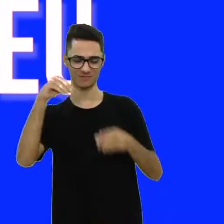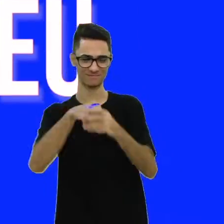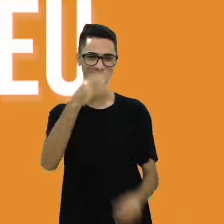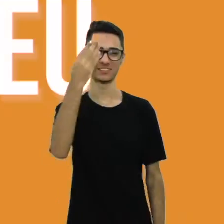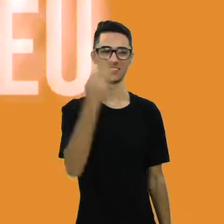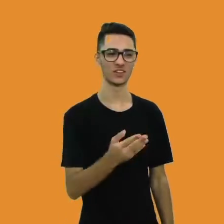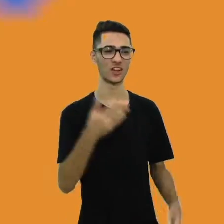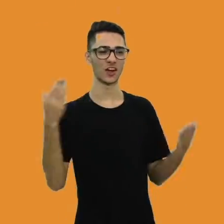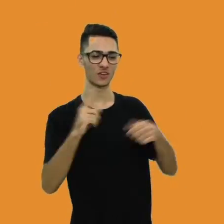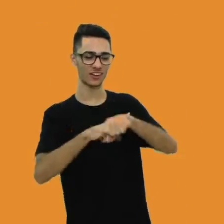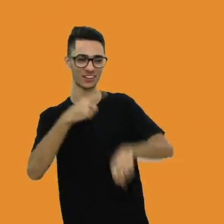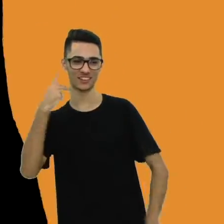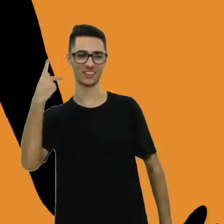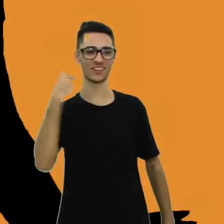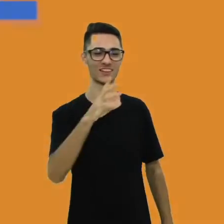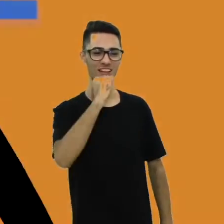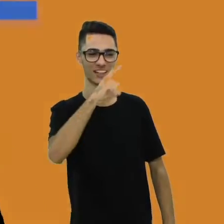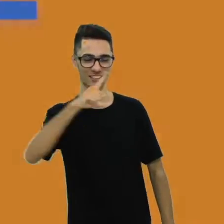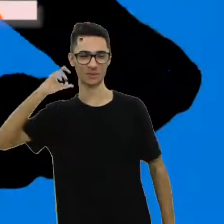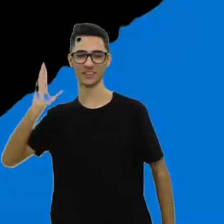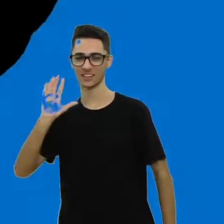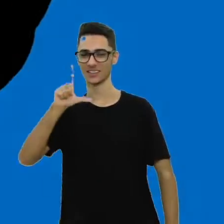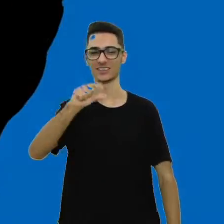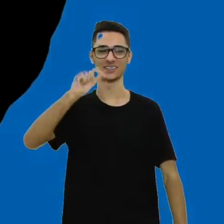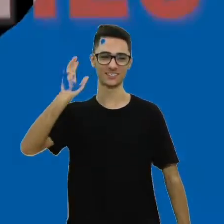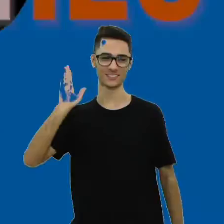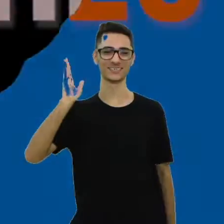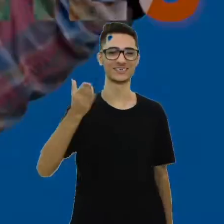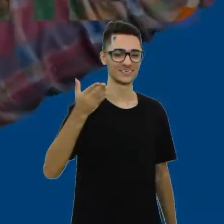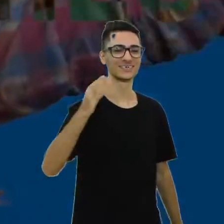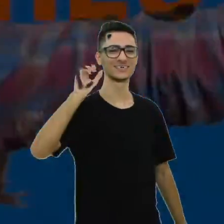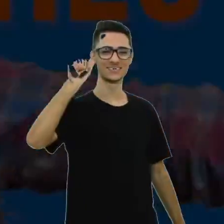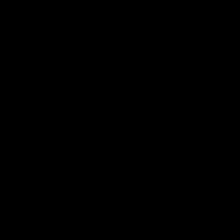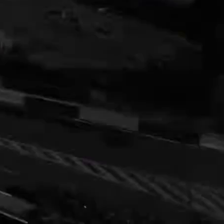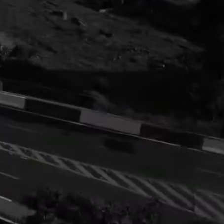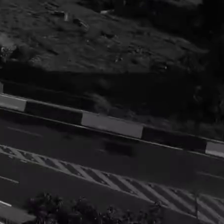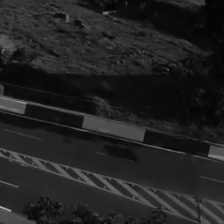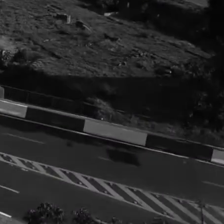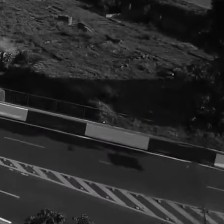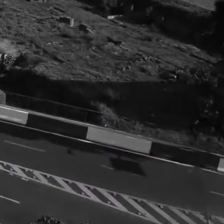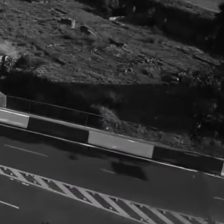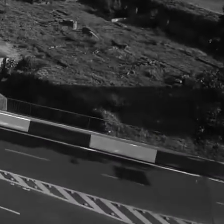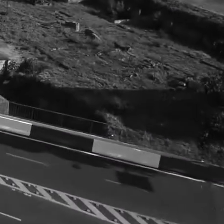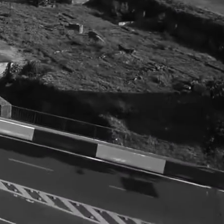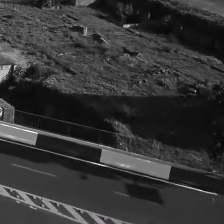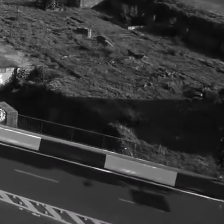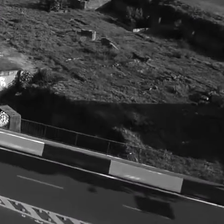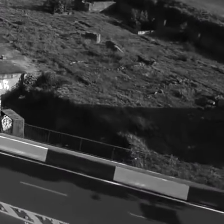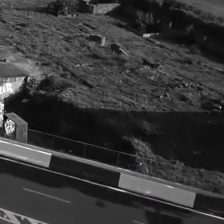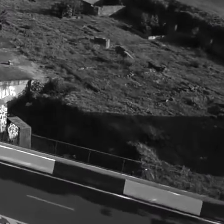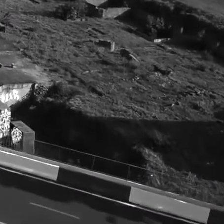Eliseu, meu voto é seu. Chegou a sua vez, Limeira já te